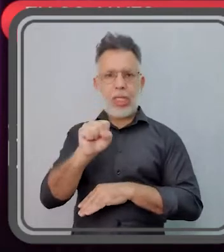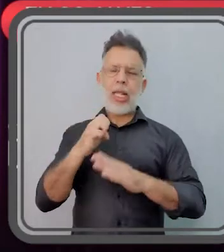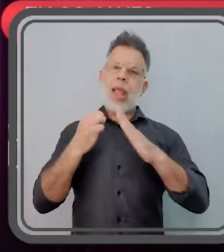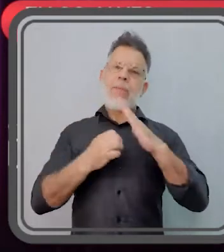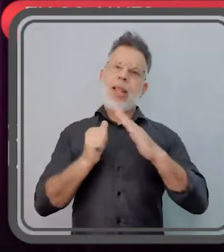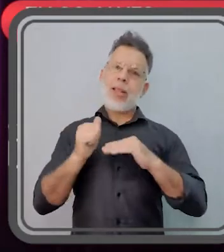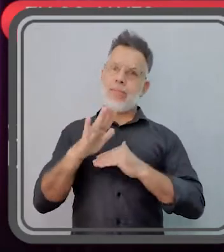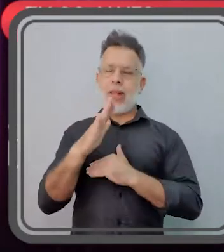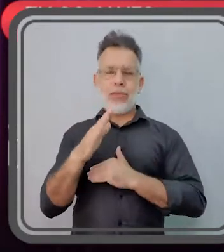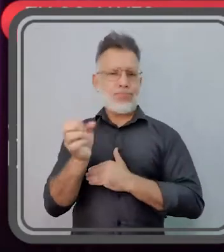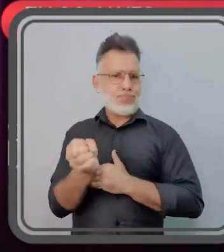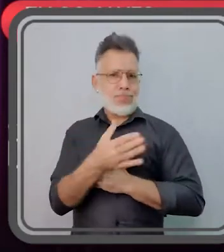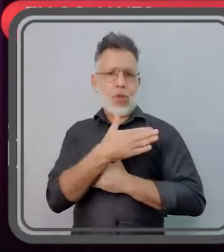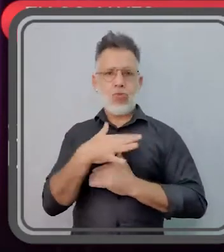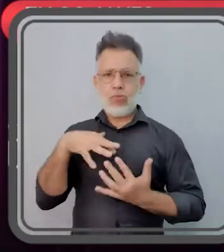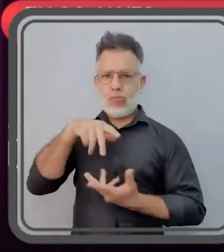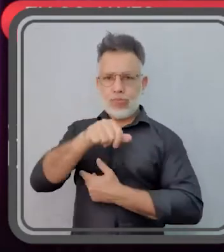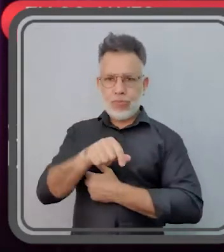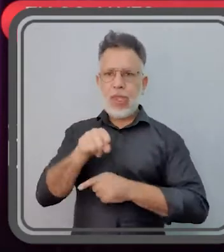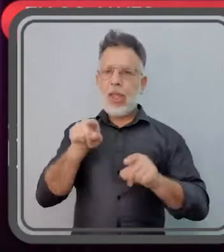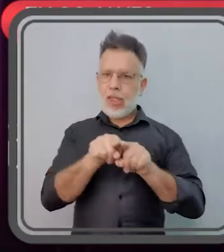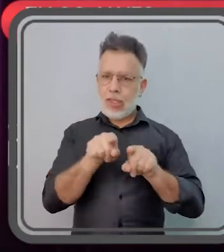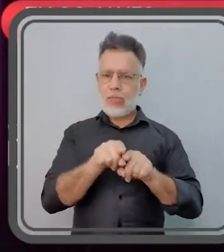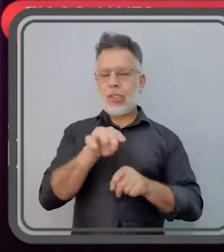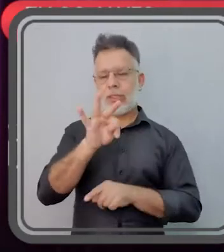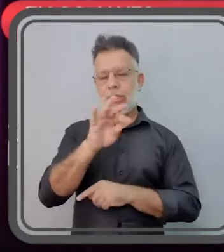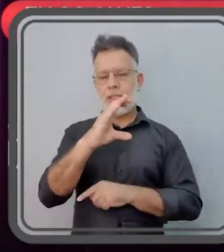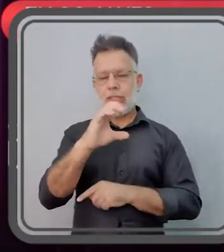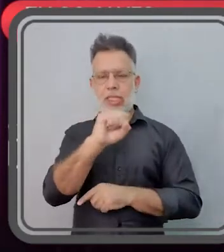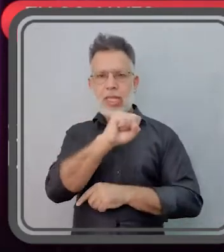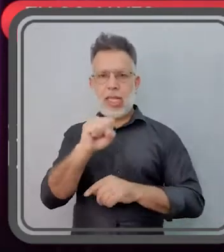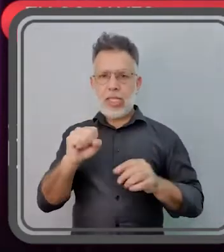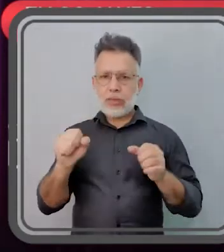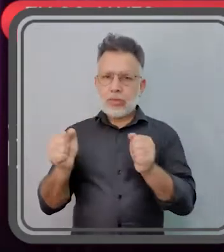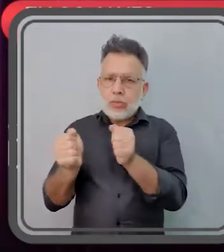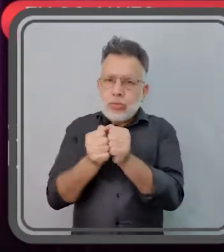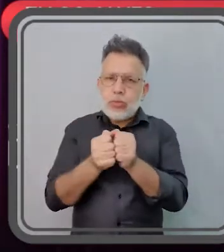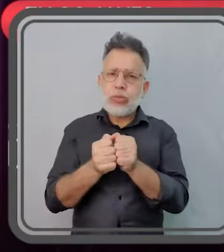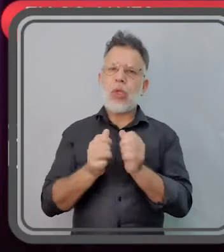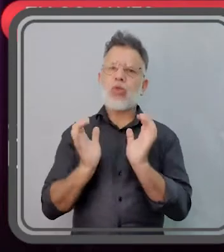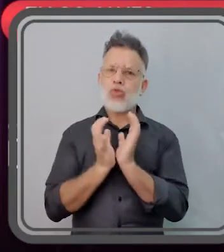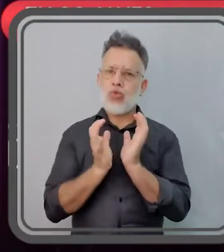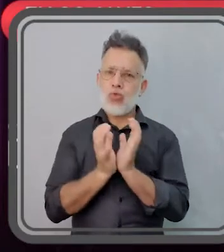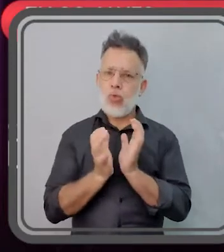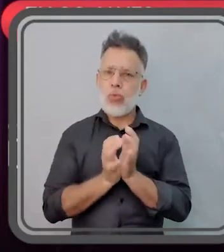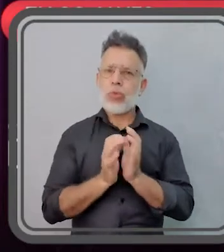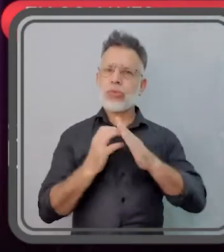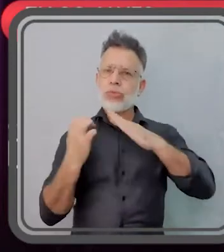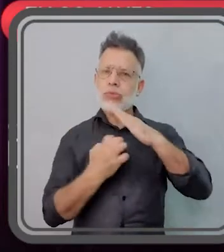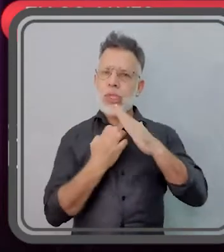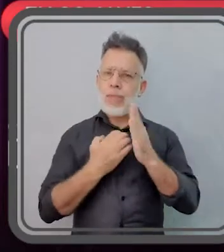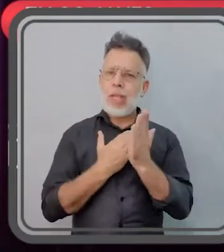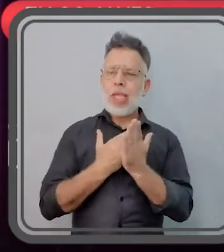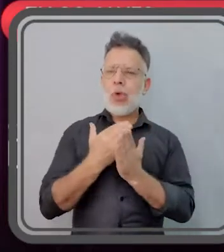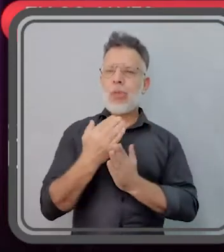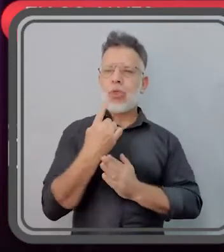E realmente, TCS parte de um conglomerado global, Grupo Tata, que começou